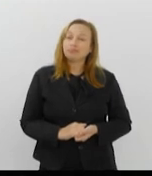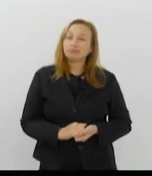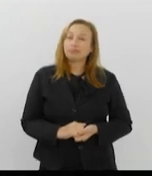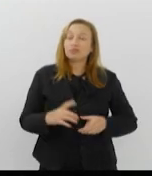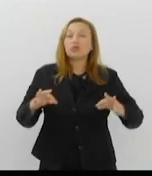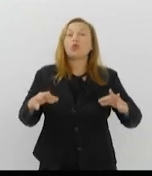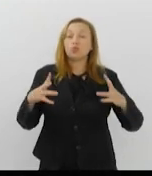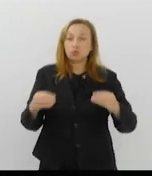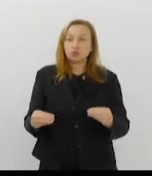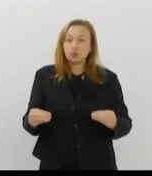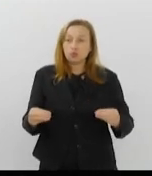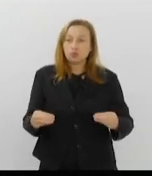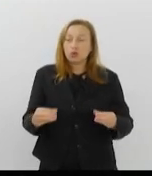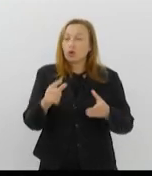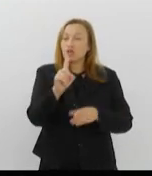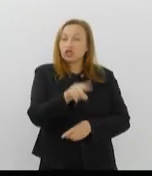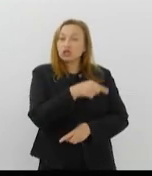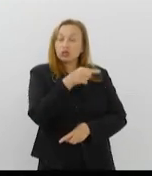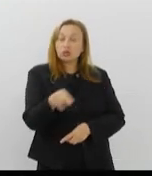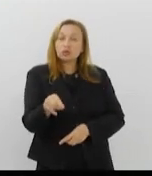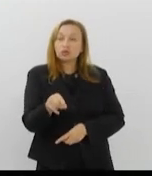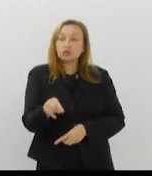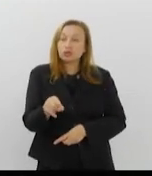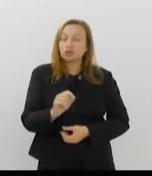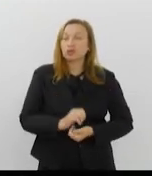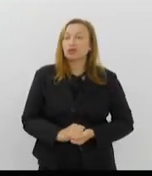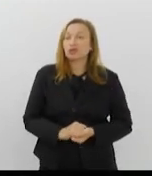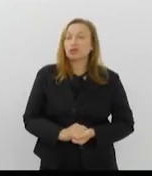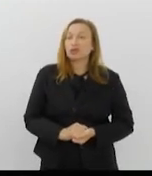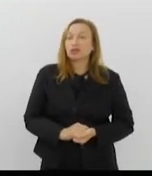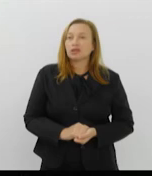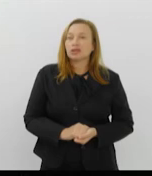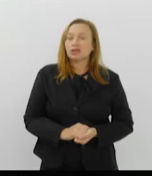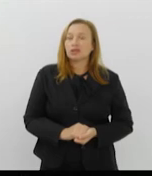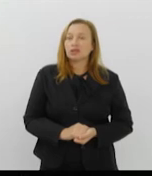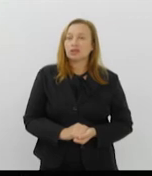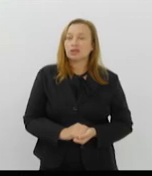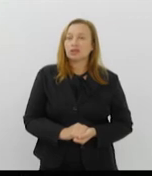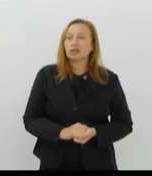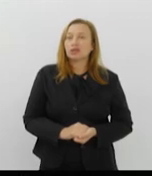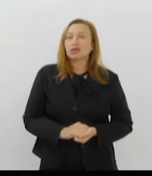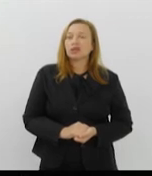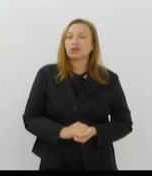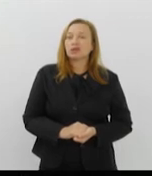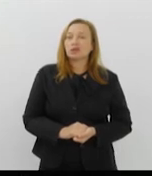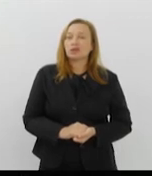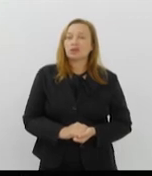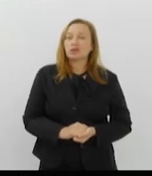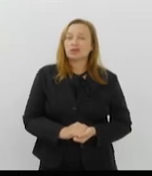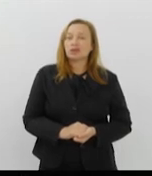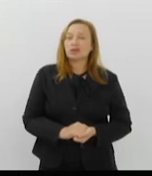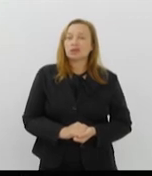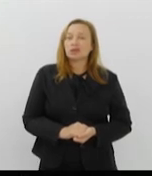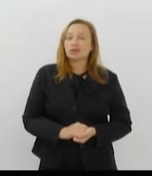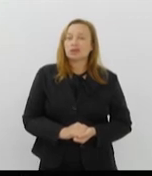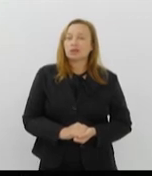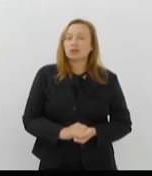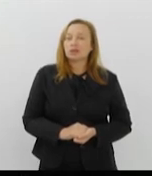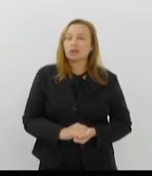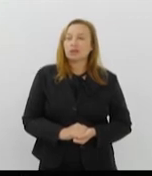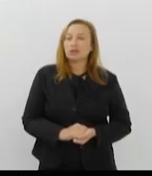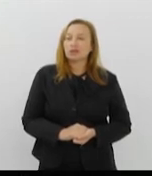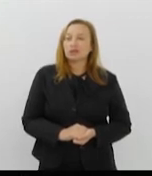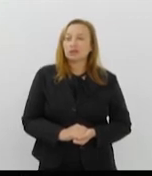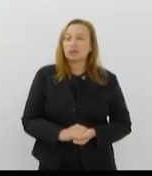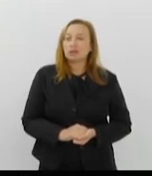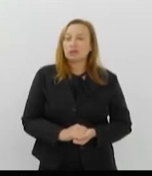isso exclui deste procedimento de não precisar mais